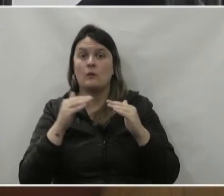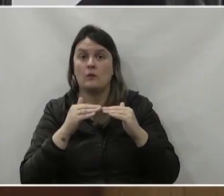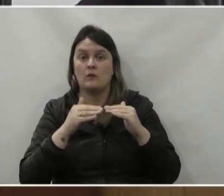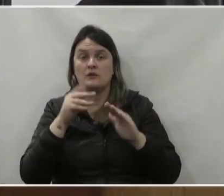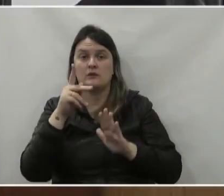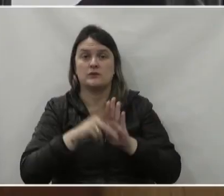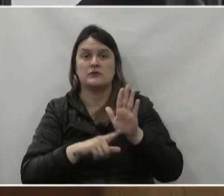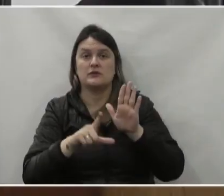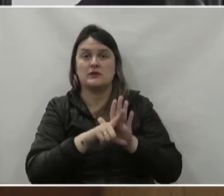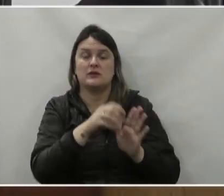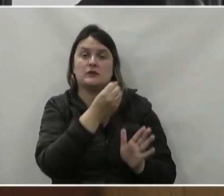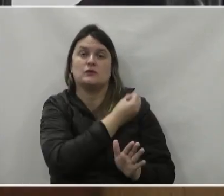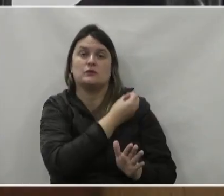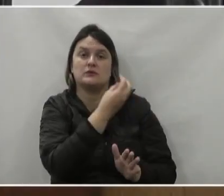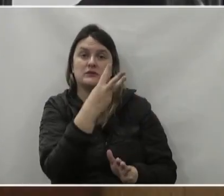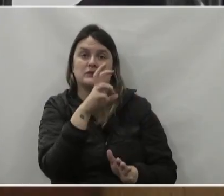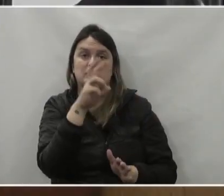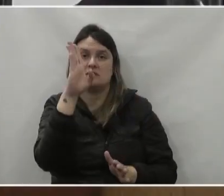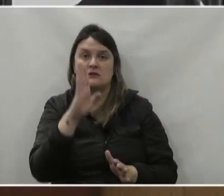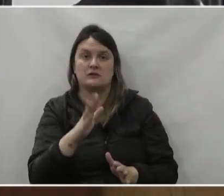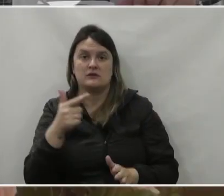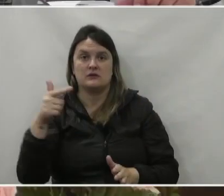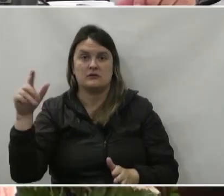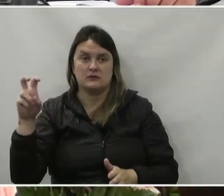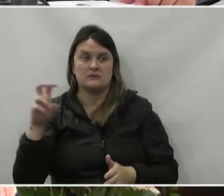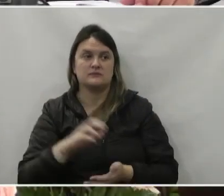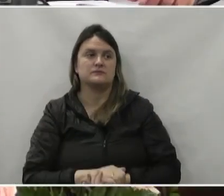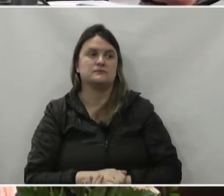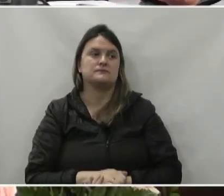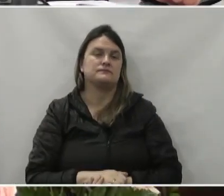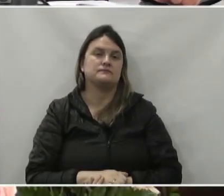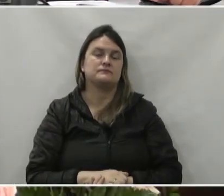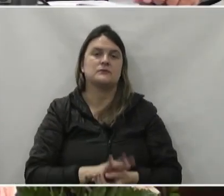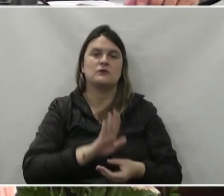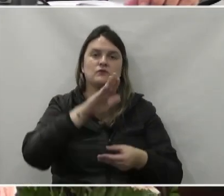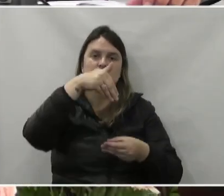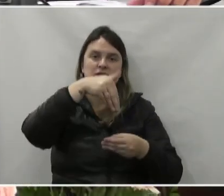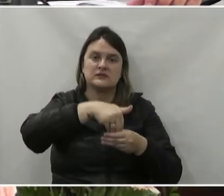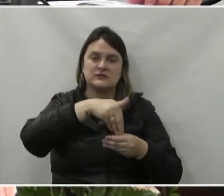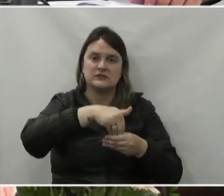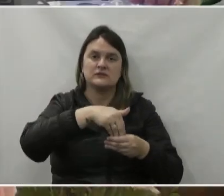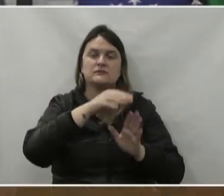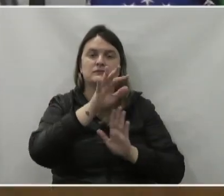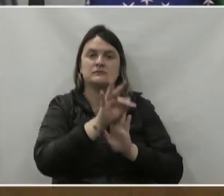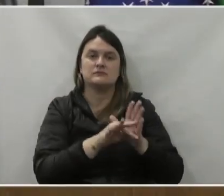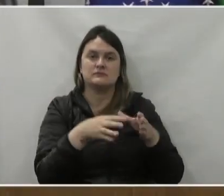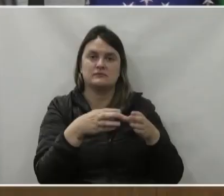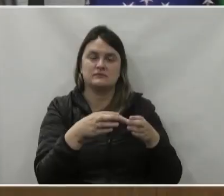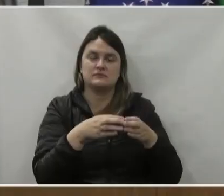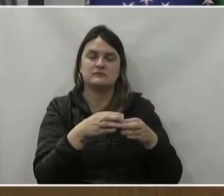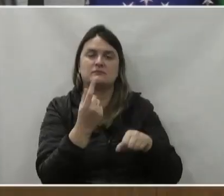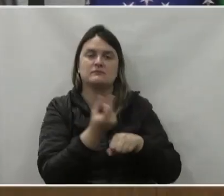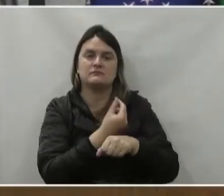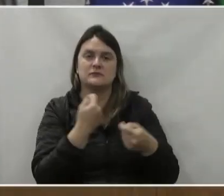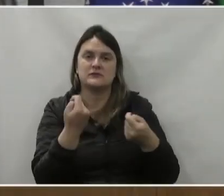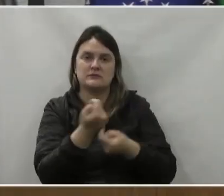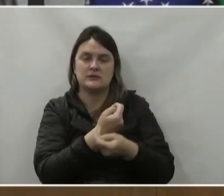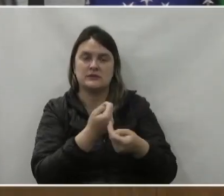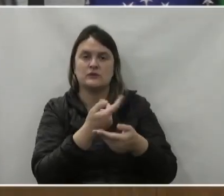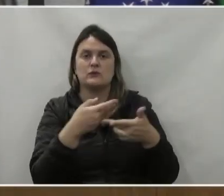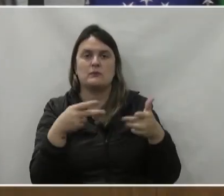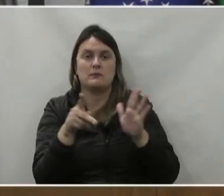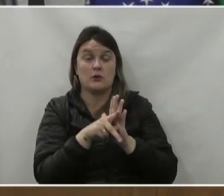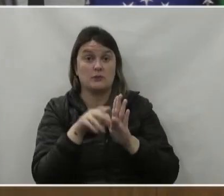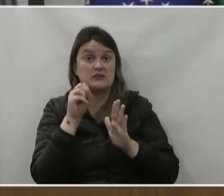favorável ao projeto de lei ordinária número 35/2025. Votação do parecer fundamentado da Comissão de Finanças, Orçamento e